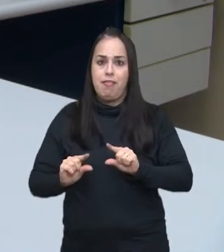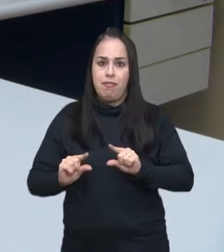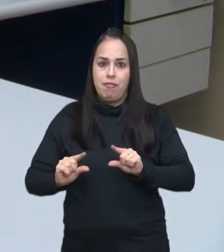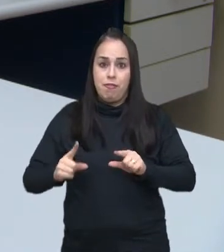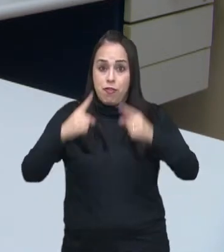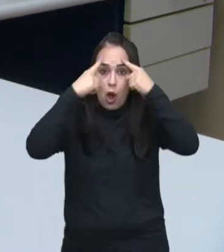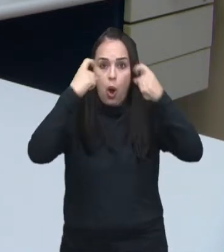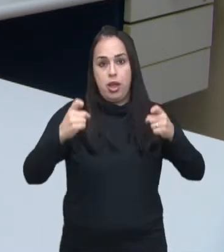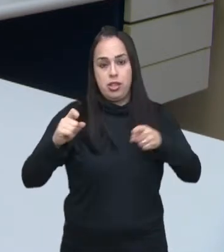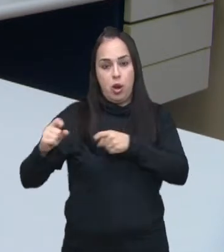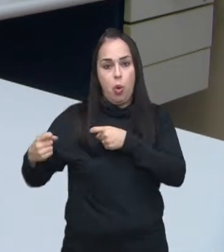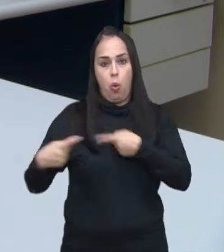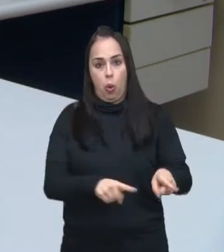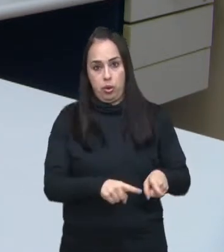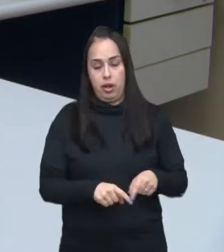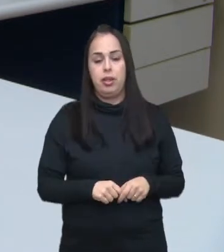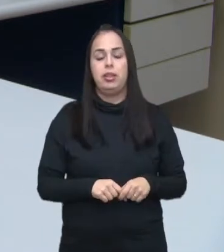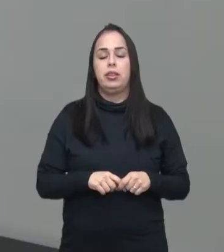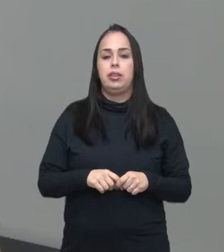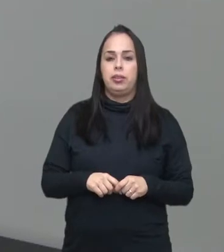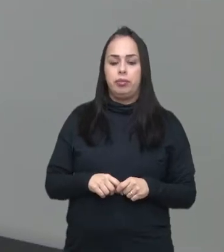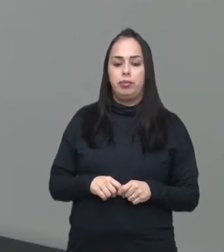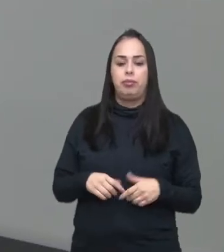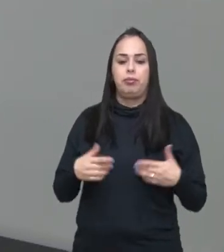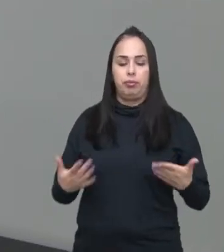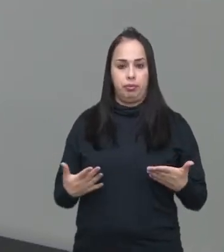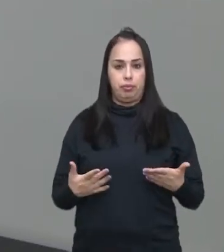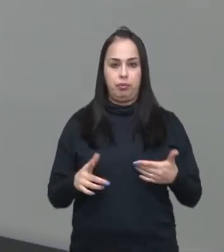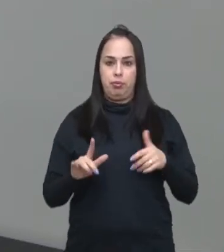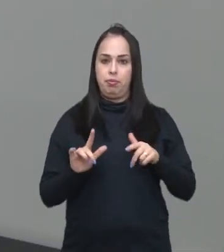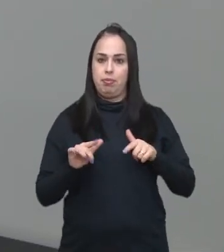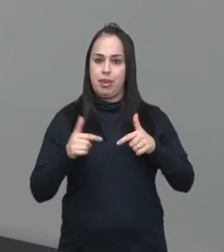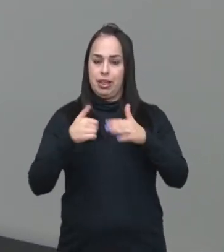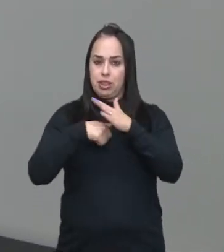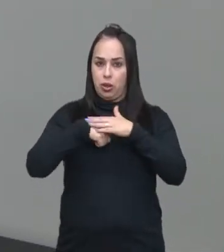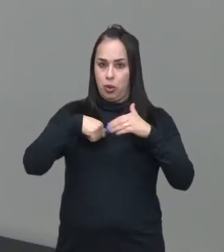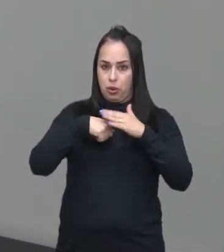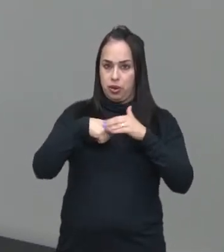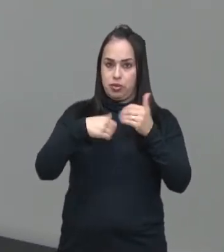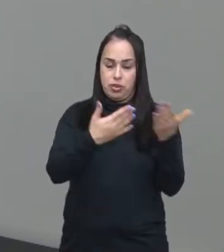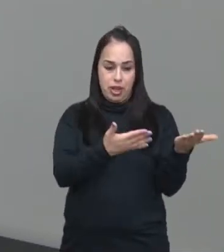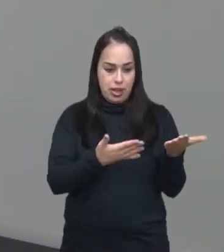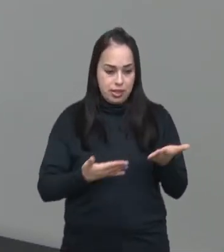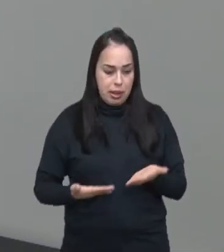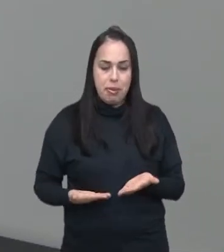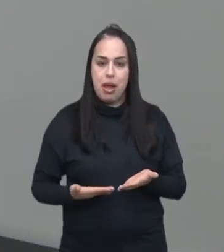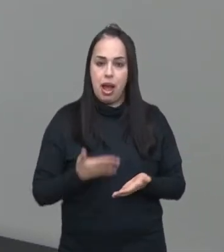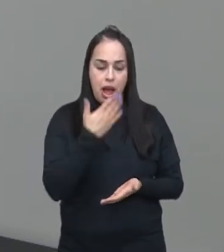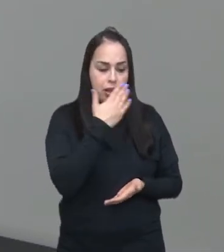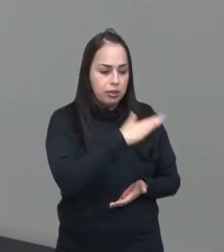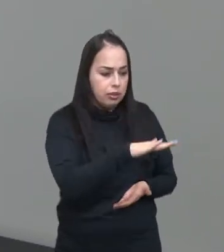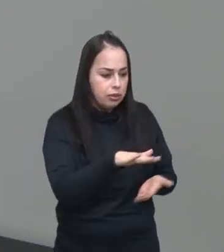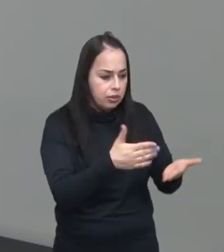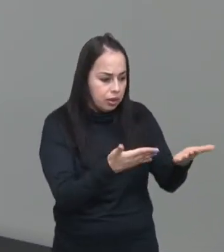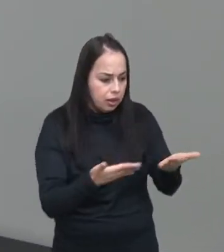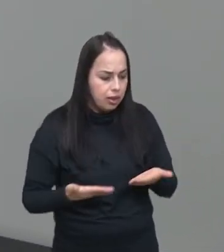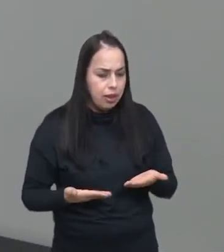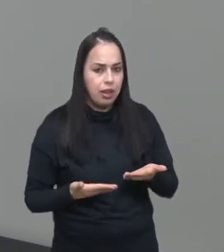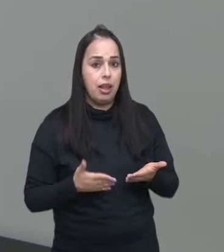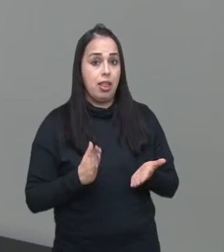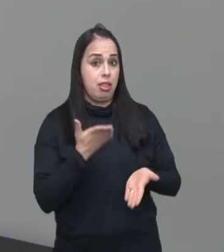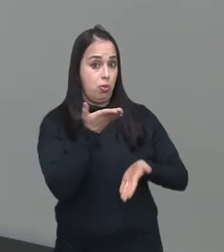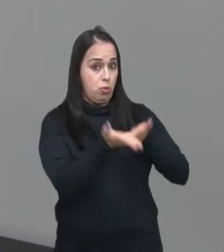diminuir, né, minimizar esses acontecimentos. Políticas no sentido de acolher, de tratar, de receber a